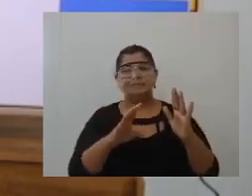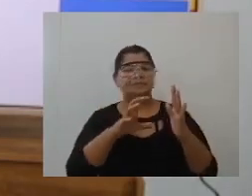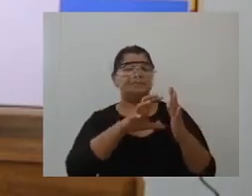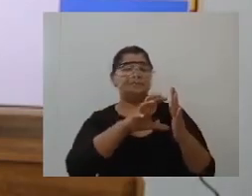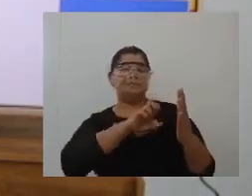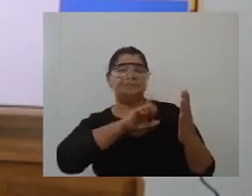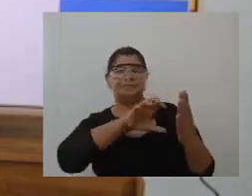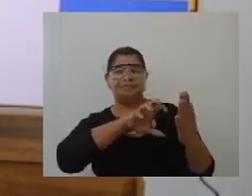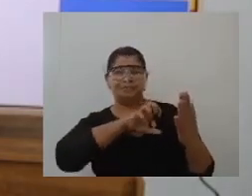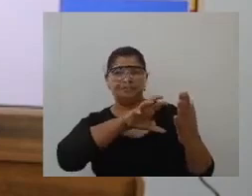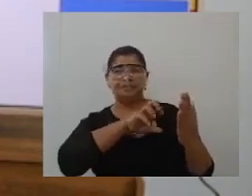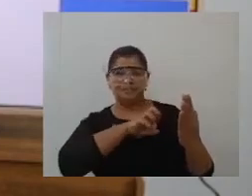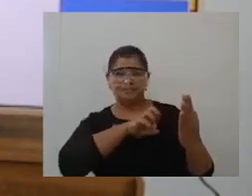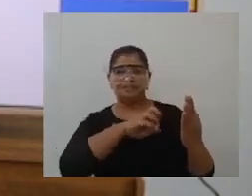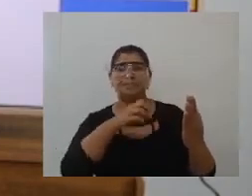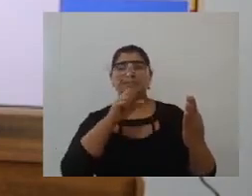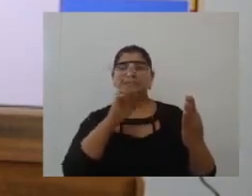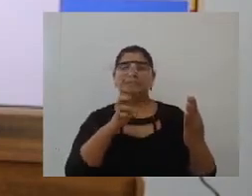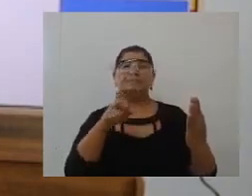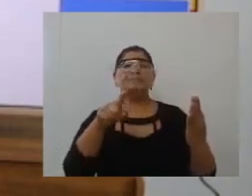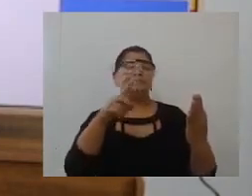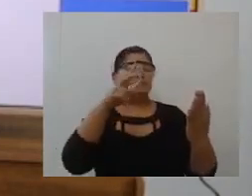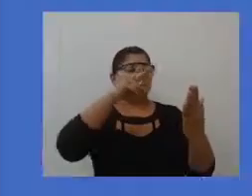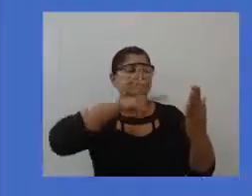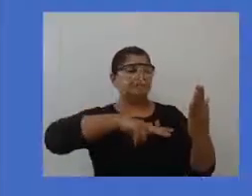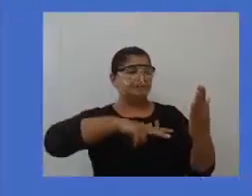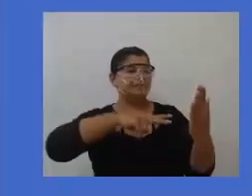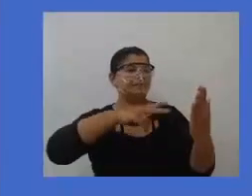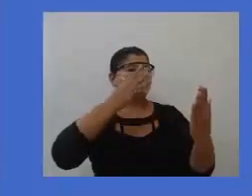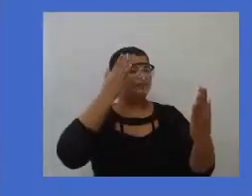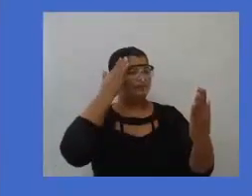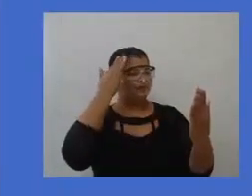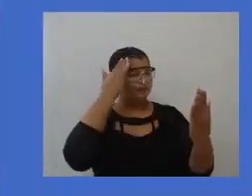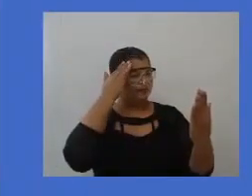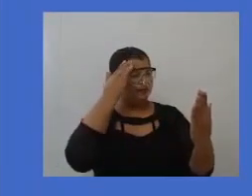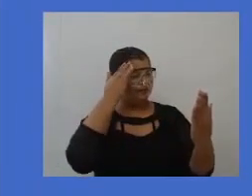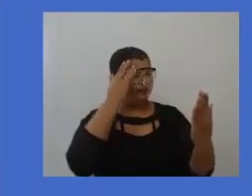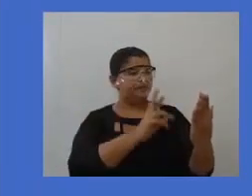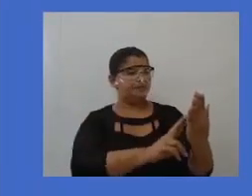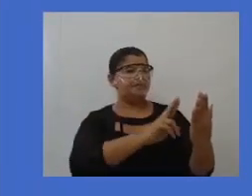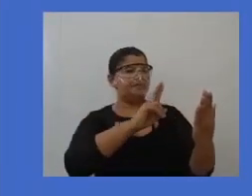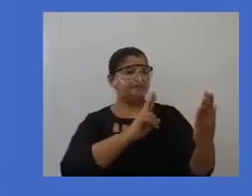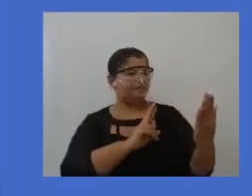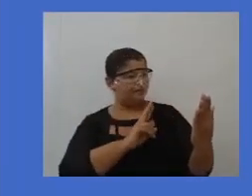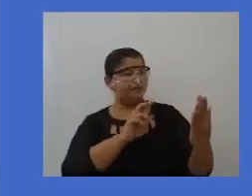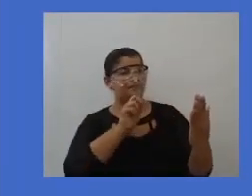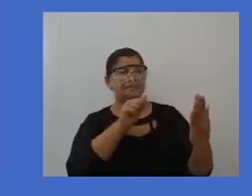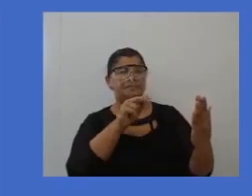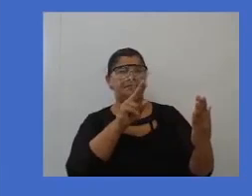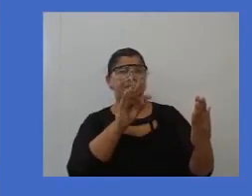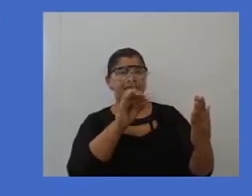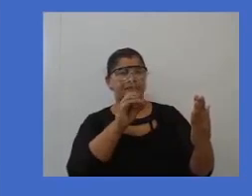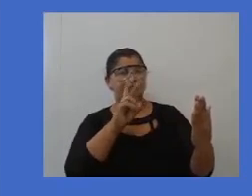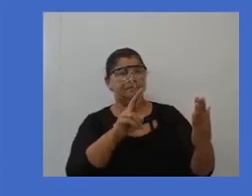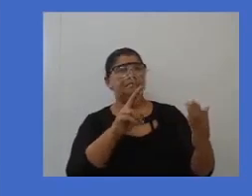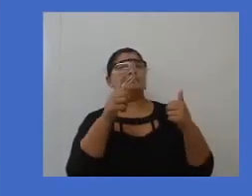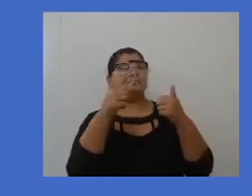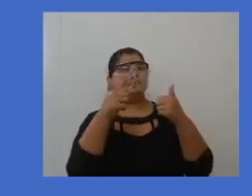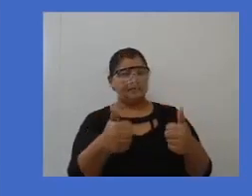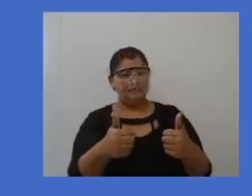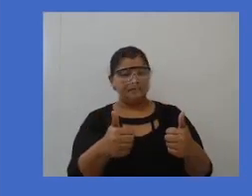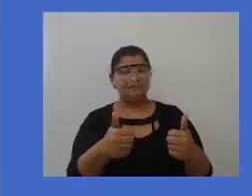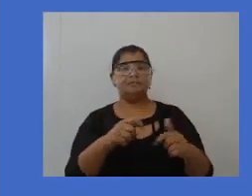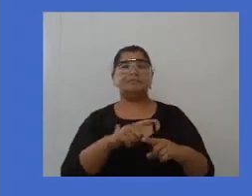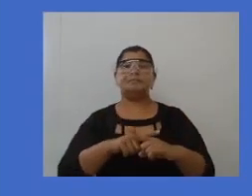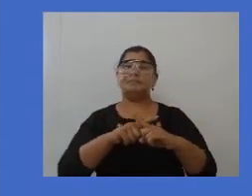extração. Se você lê e entende o que o autor passou para você, já é um bom começo. Mas